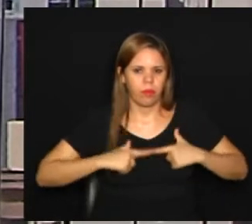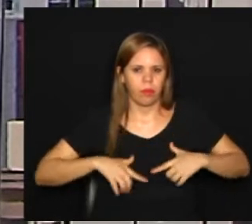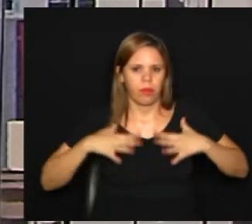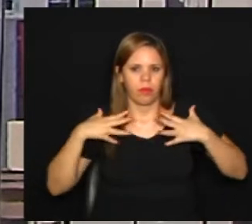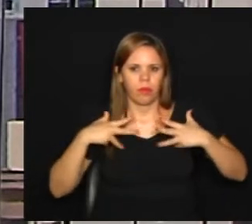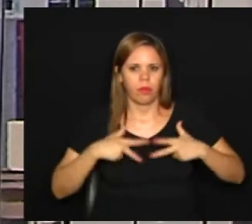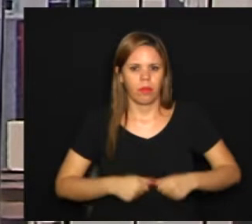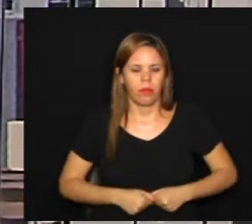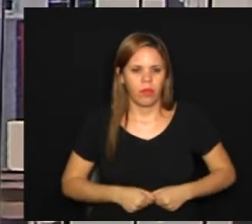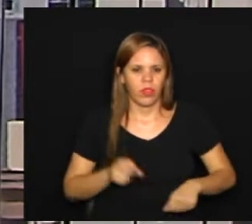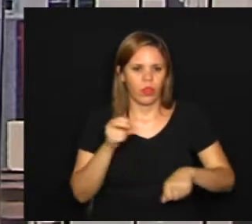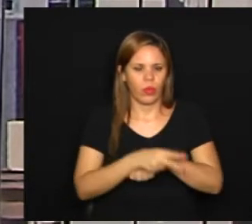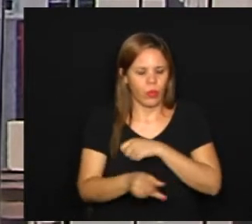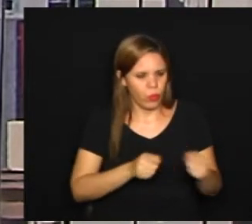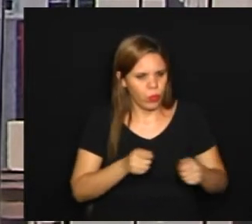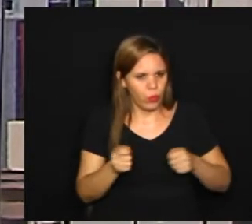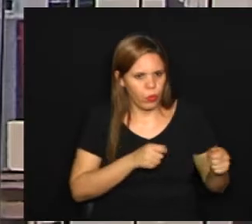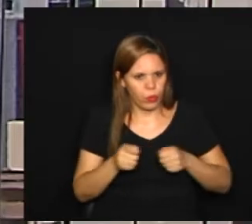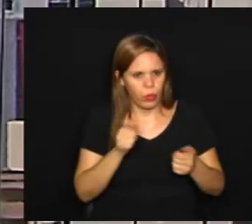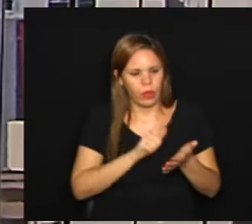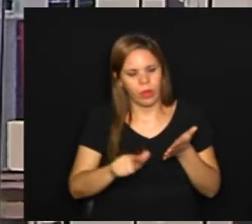você aí no Jornal Câmara Notícia.